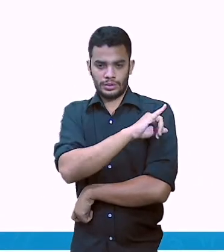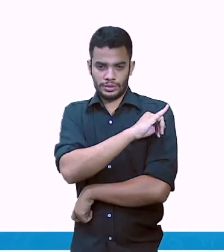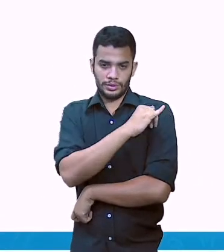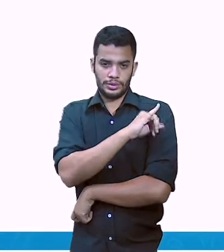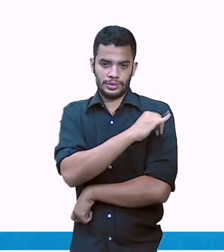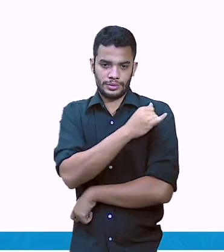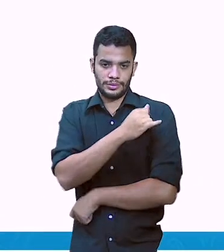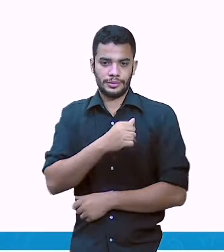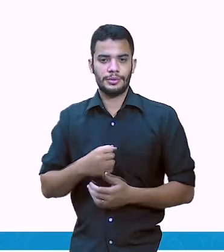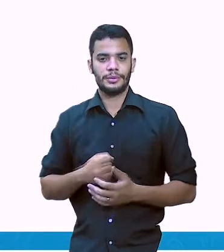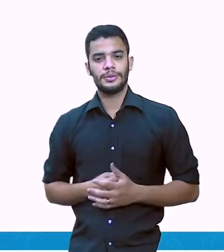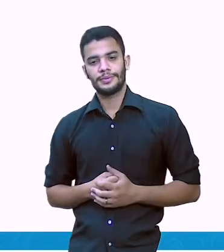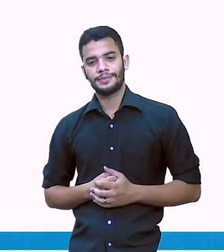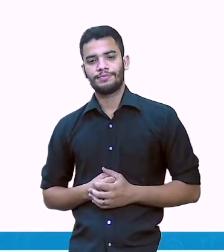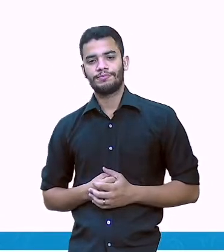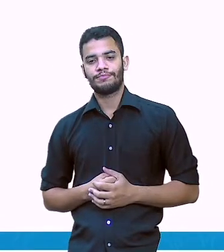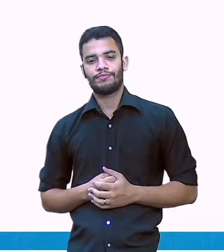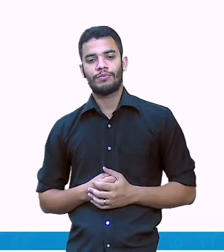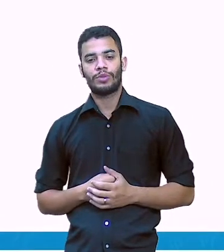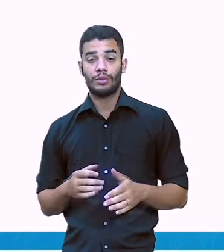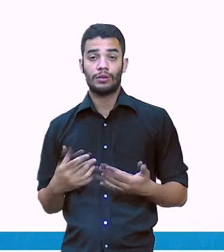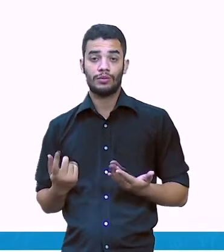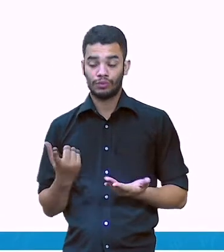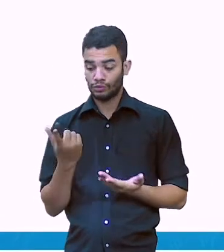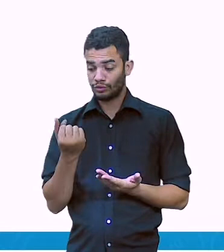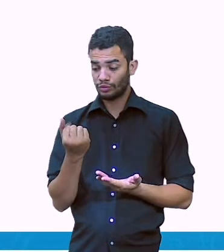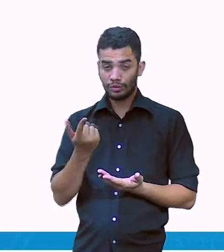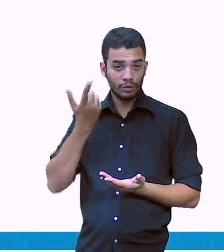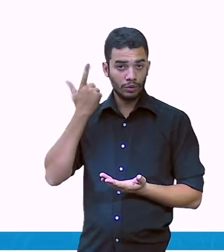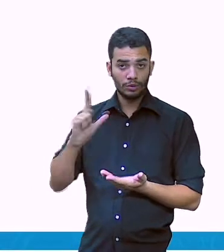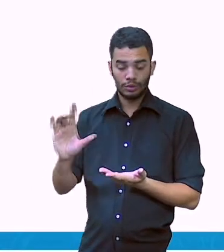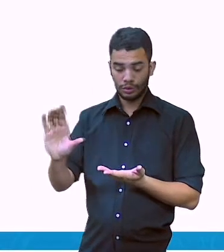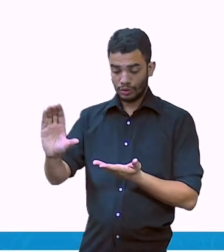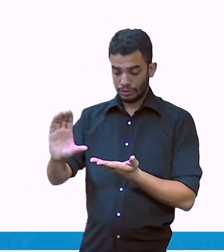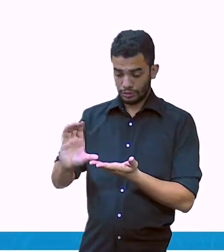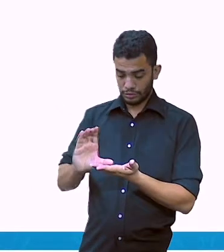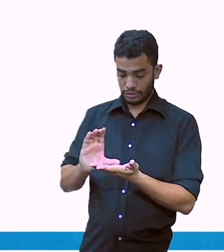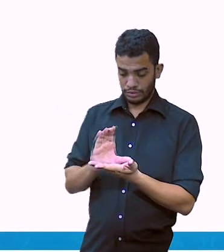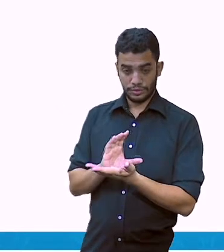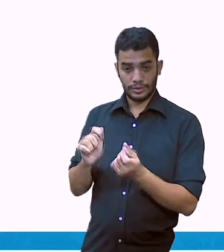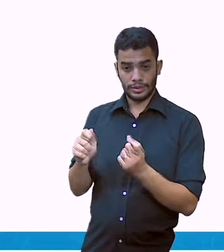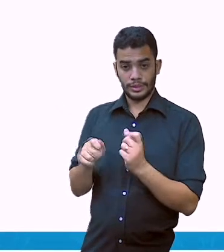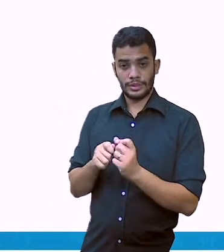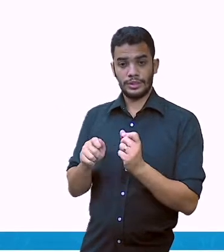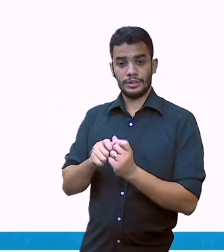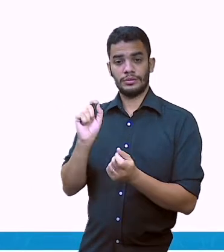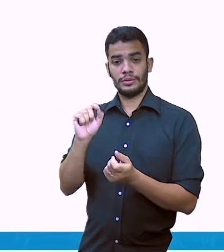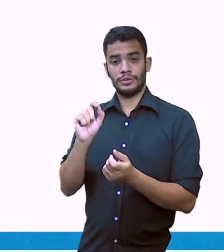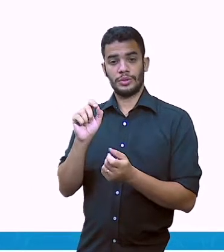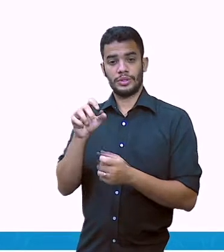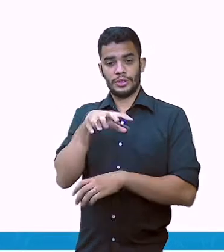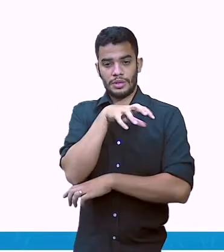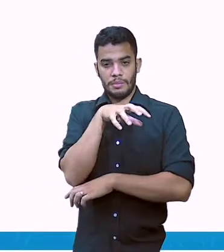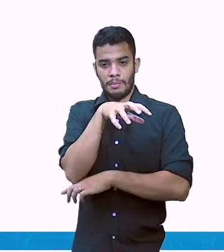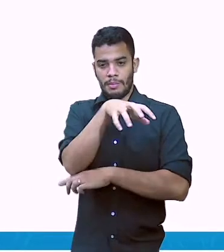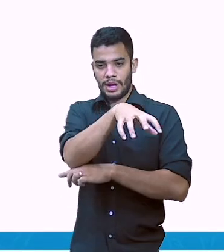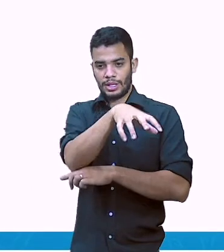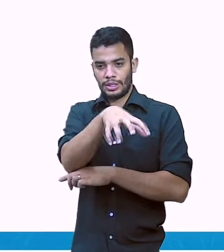do café foi investido na importação de máquinas e